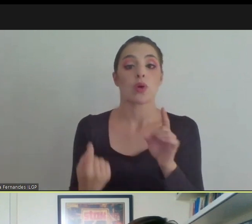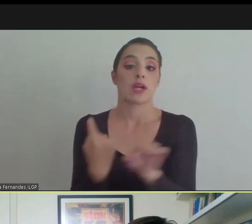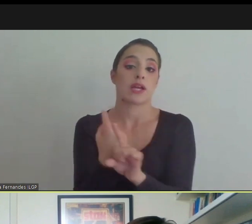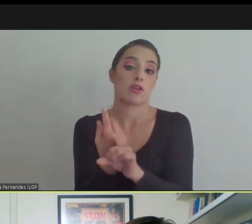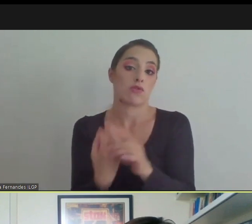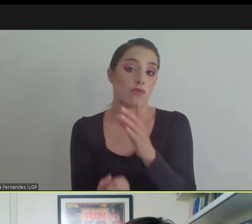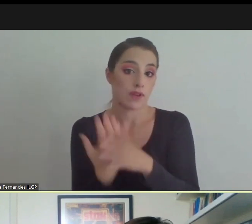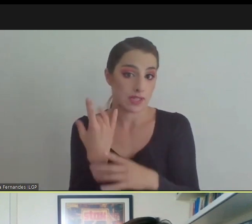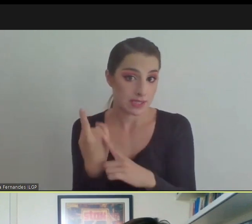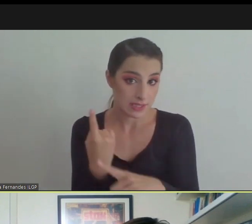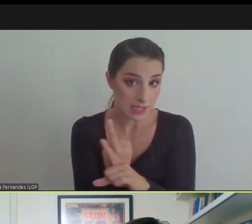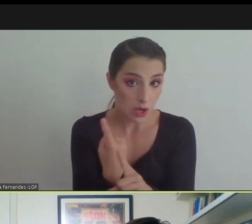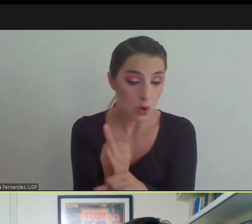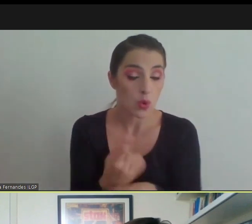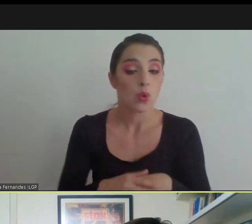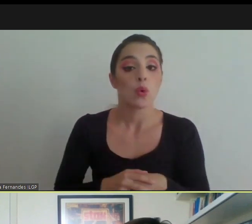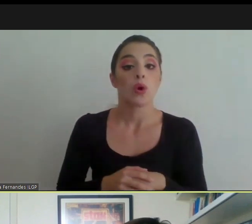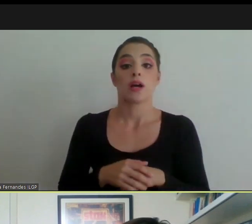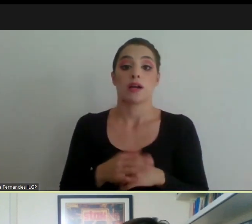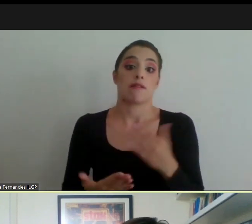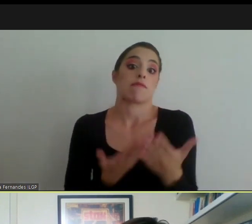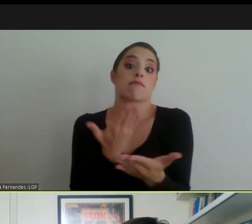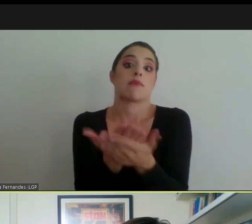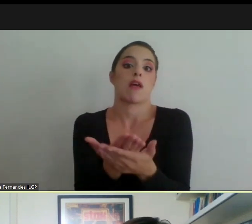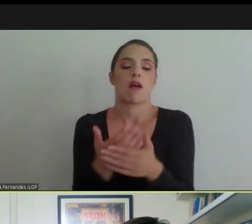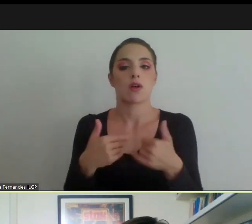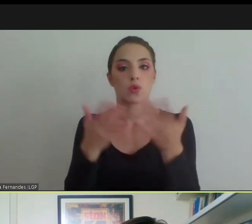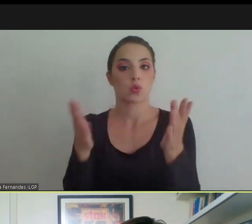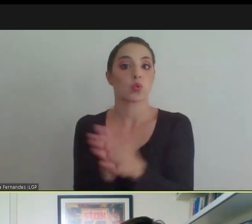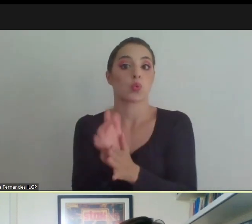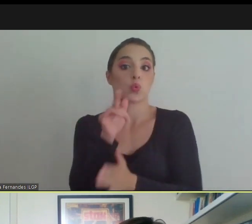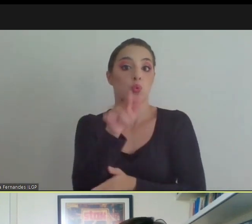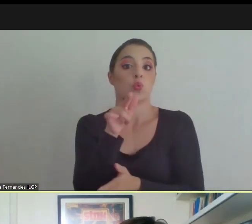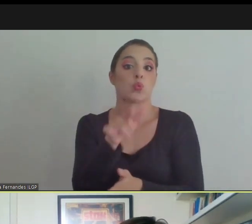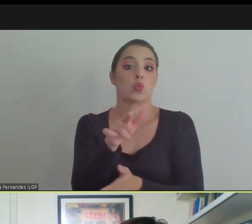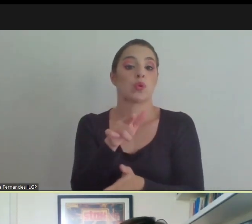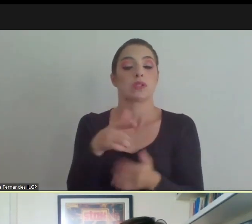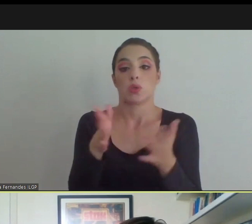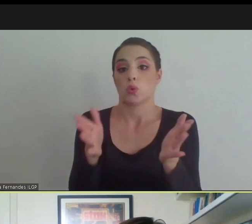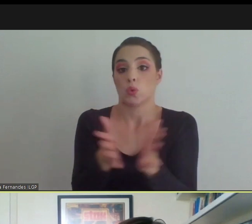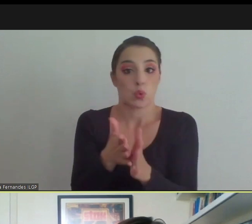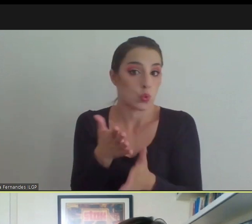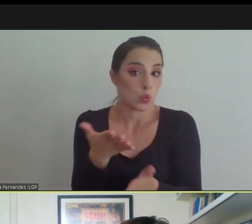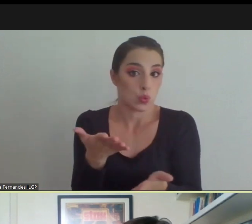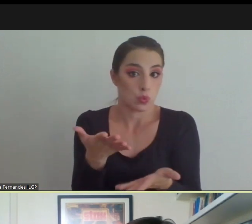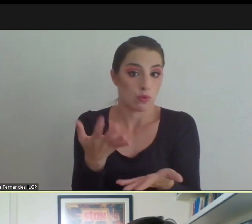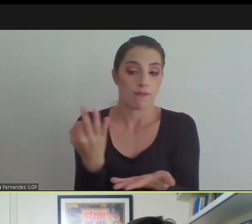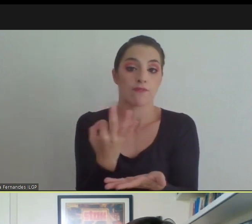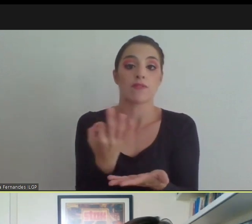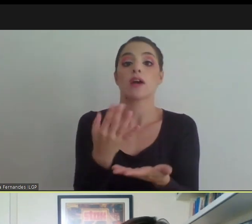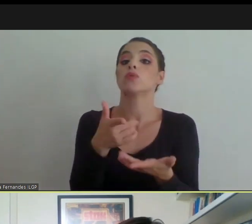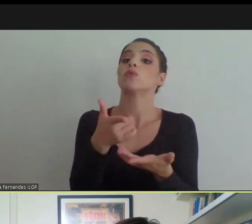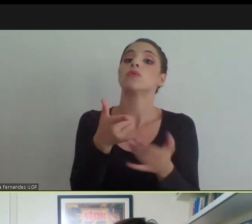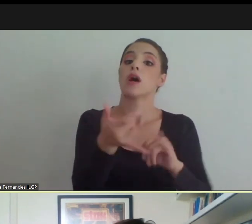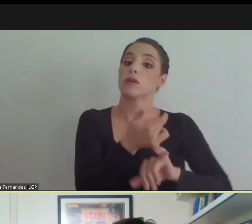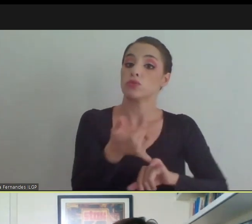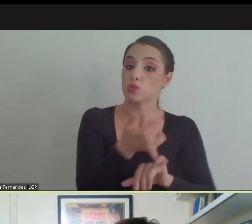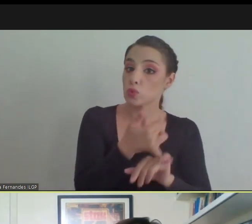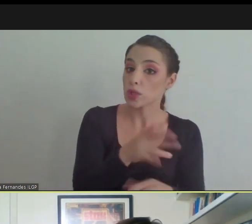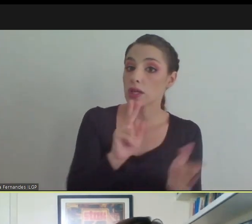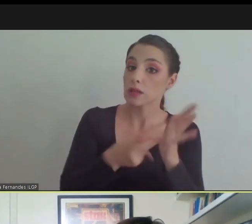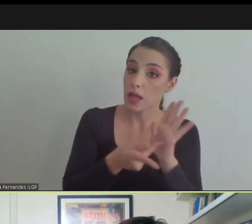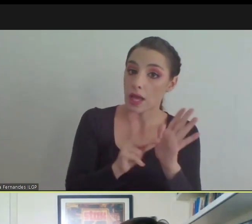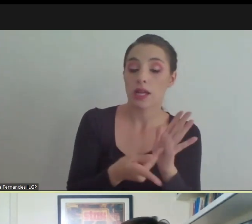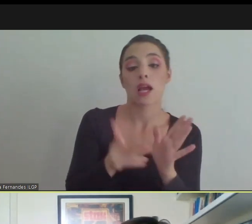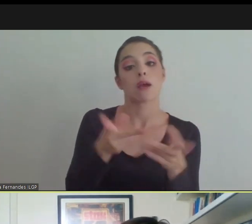transformação governamental e aplicar toda essa nossa expertise em prestar assessoria técnica e metodológica